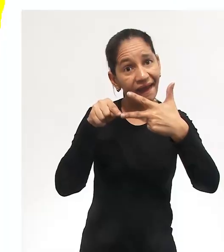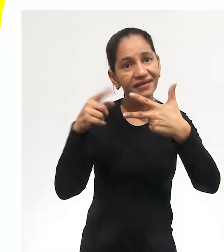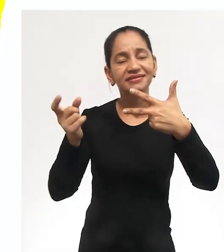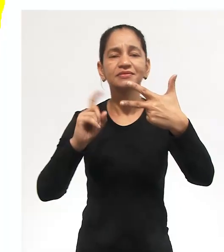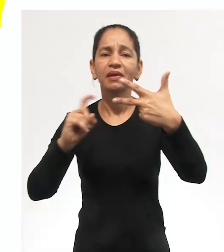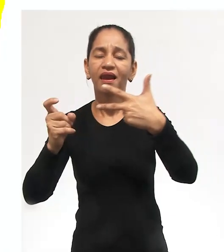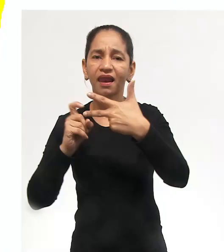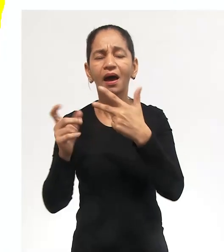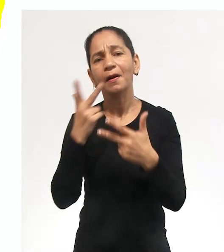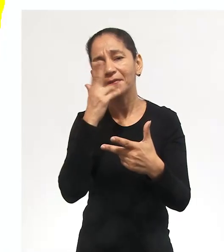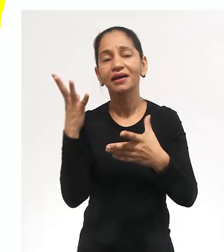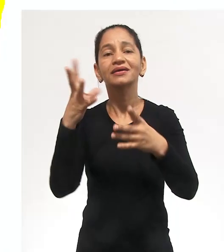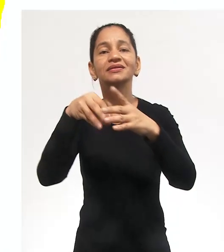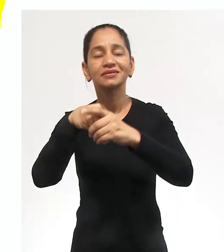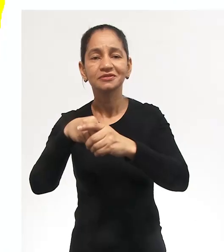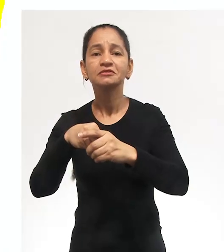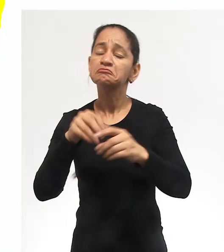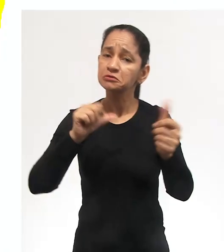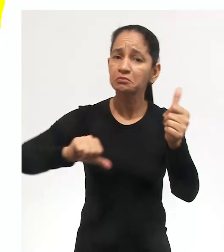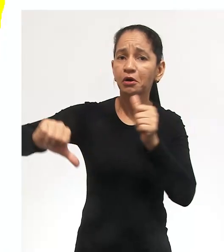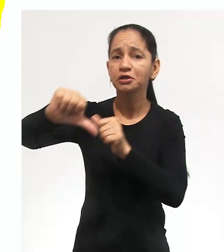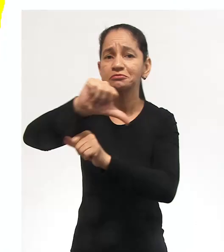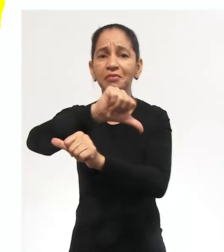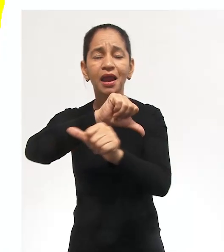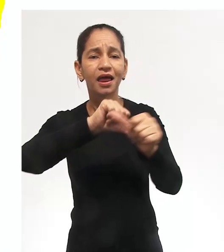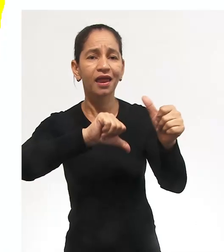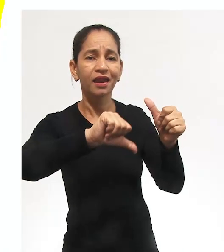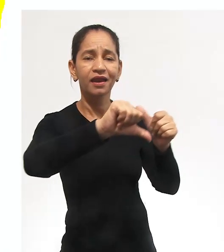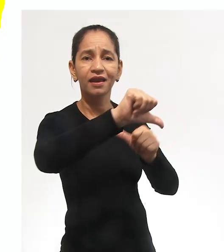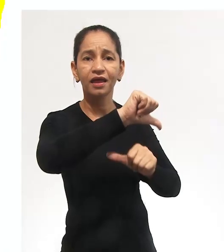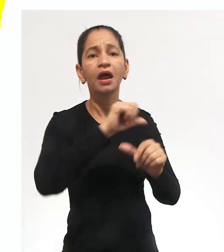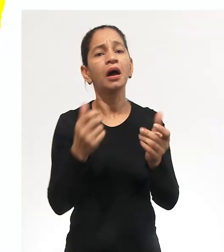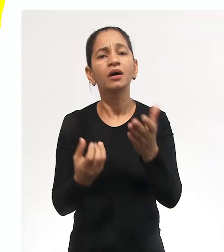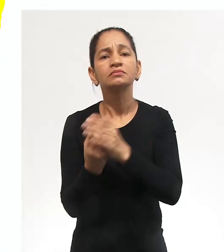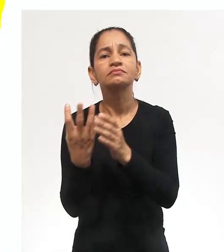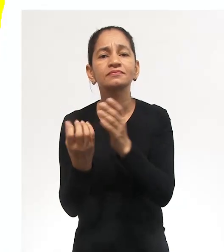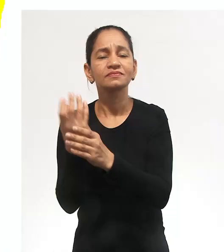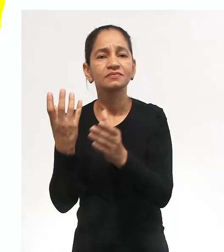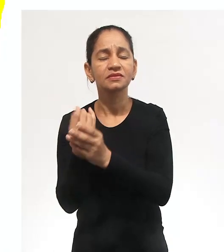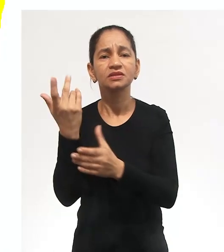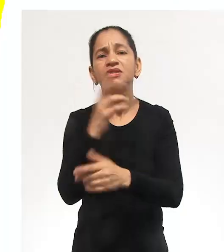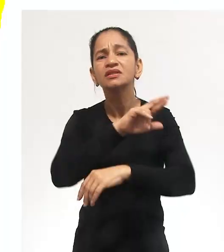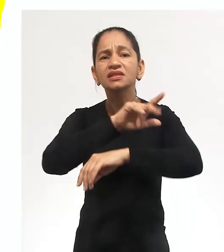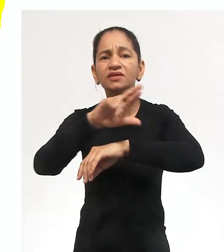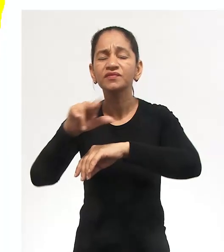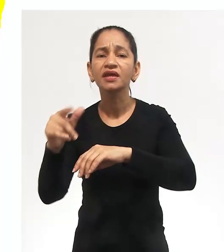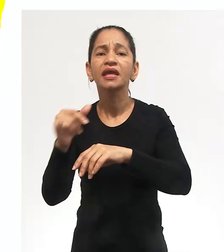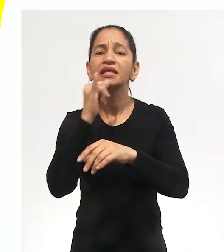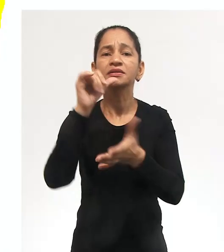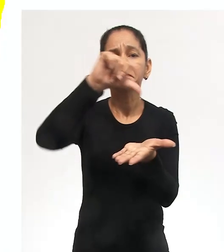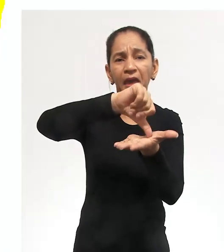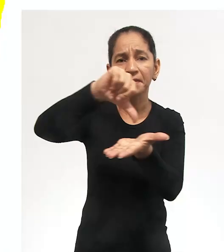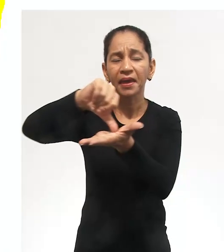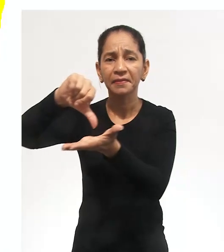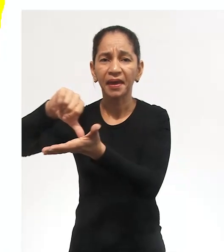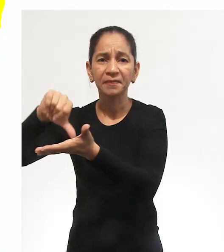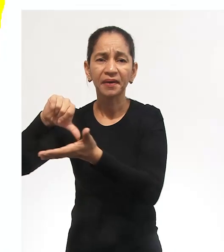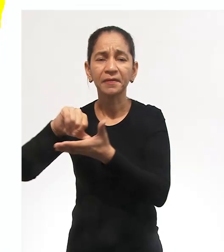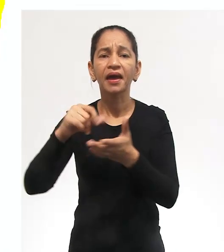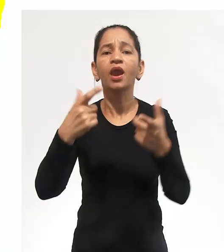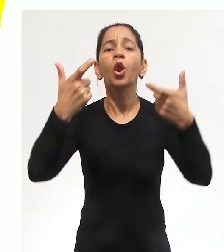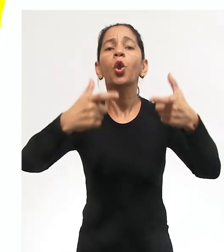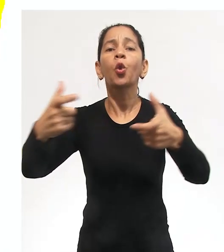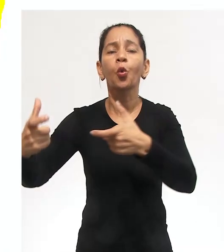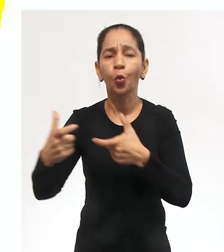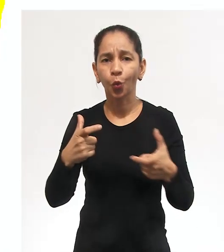mesma coisa. Ao dispor que sobre sua organização, ó, criar setoriais, tribunais, varas cíveis, por exemplo, né, criminais. Tá?